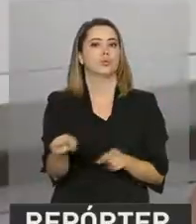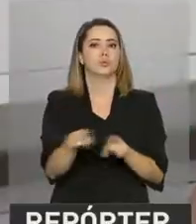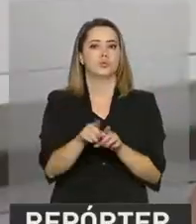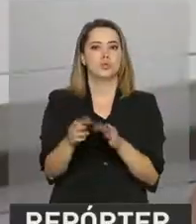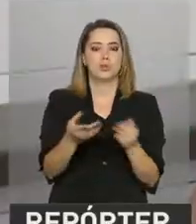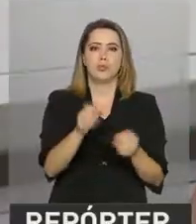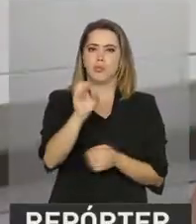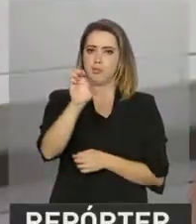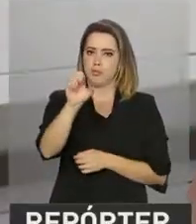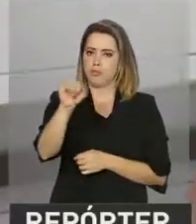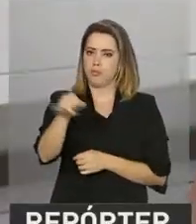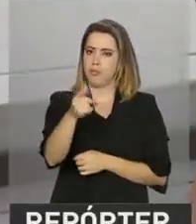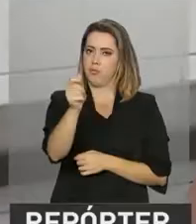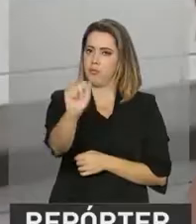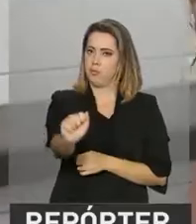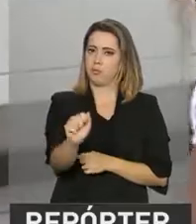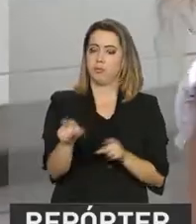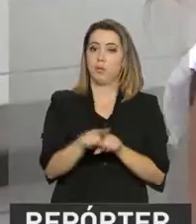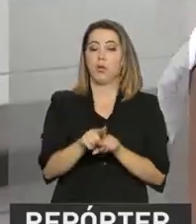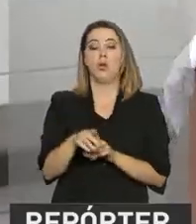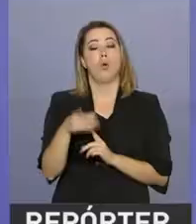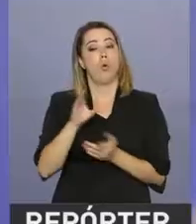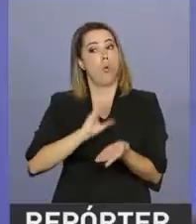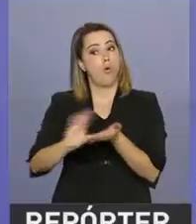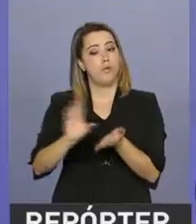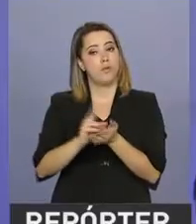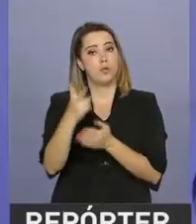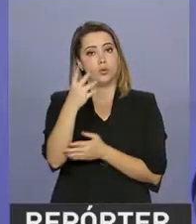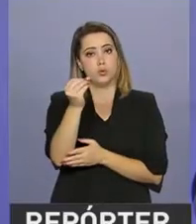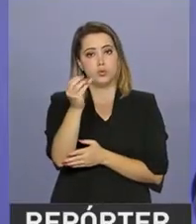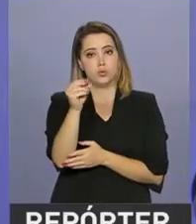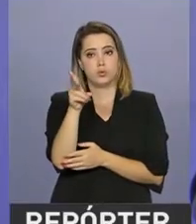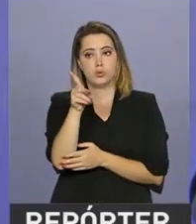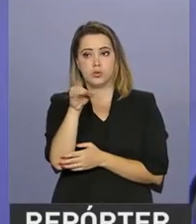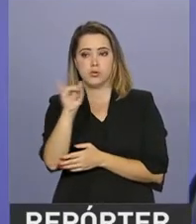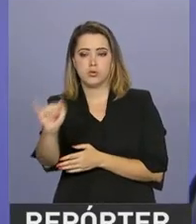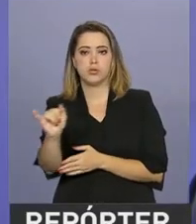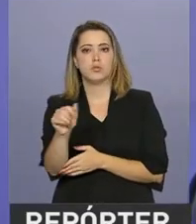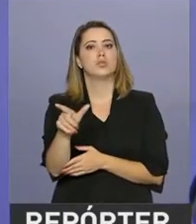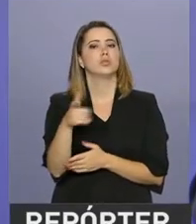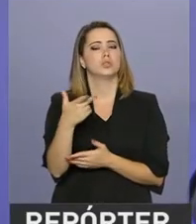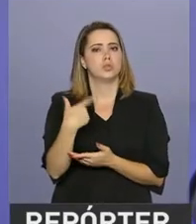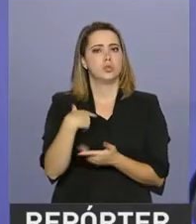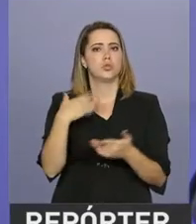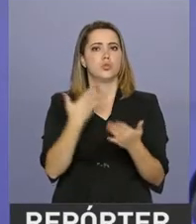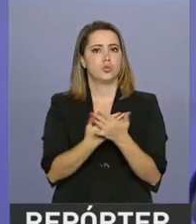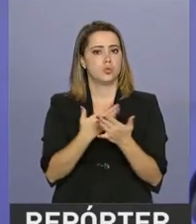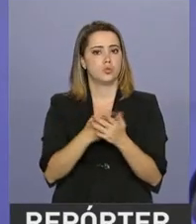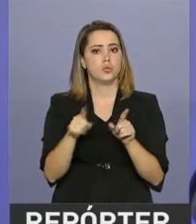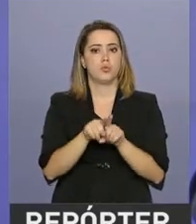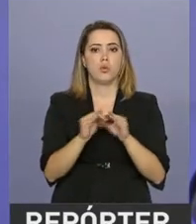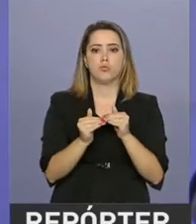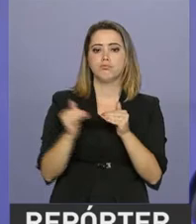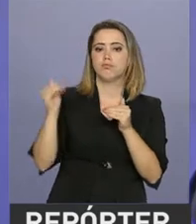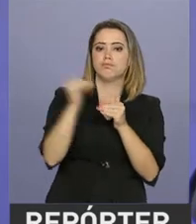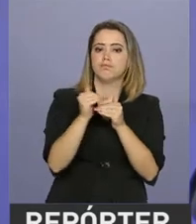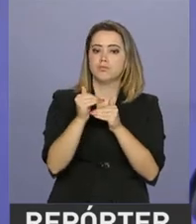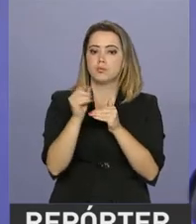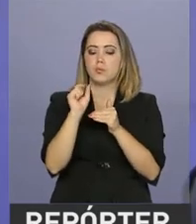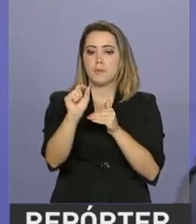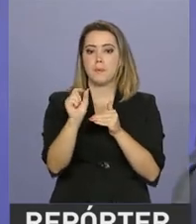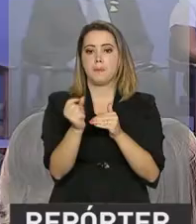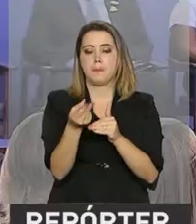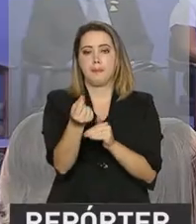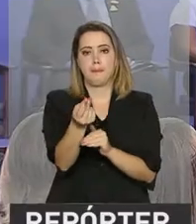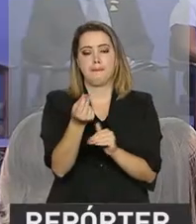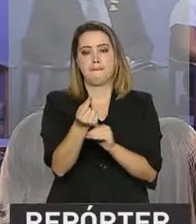repasses são para 200 dias letivos do ano no anúncio o ministro da educação destacou que o aumento no repasse para as merendas escolares